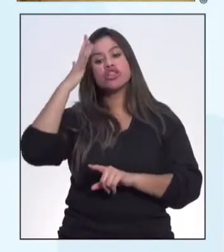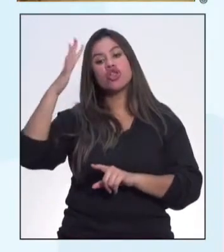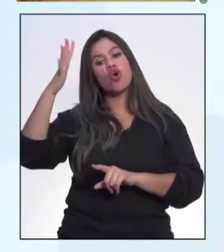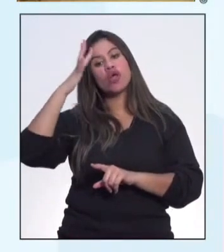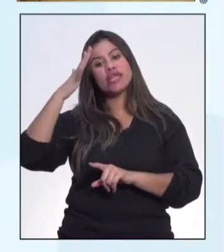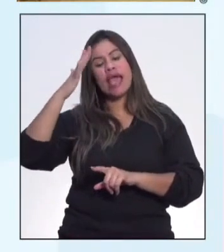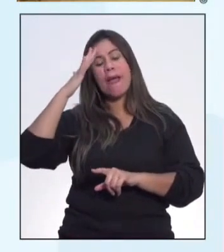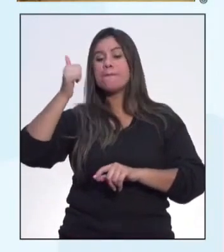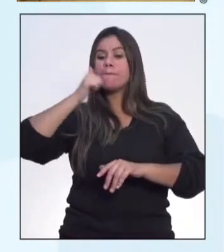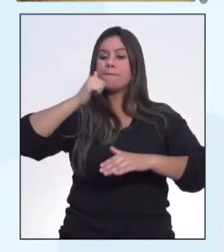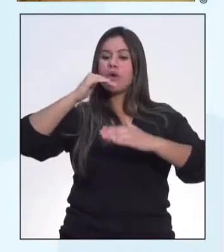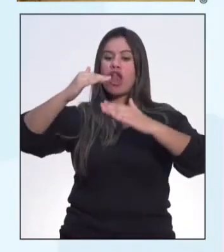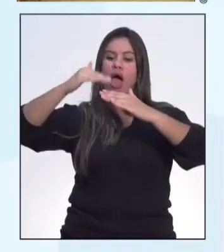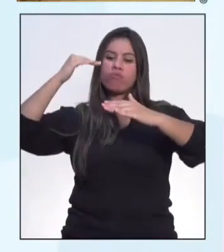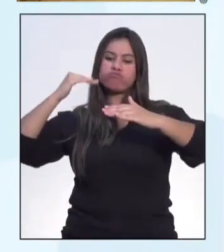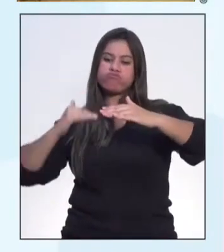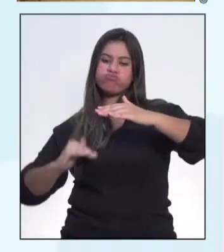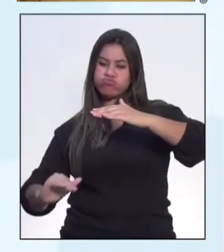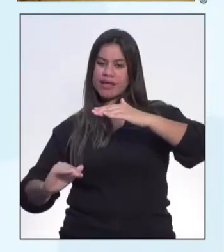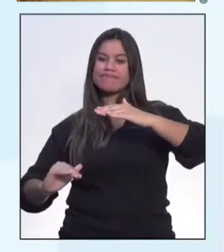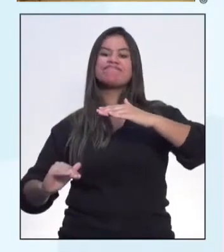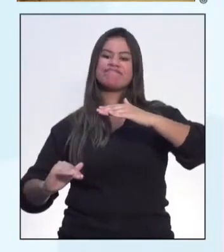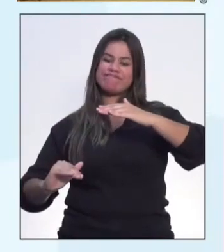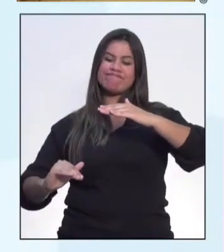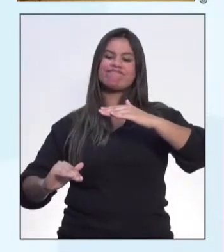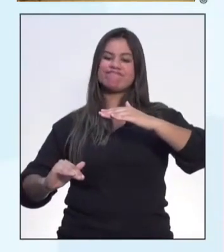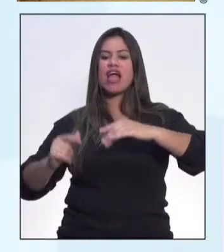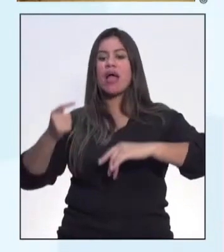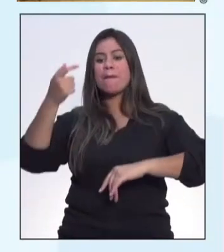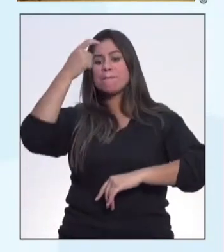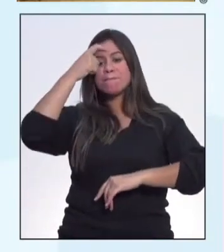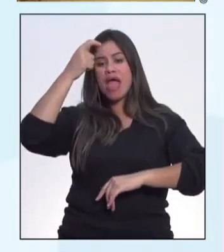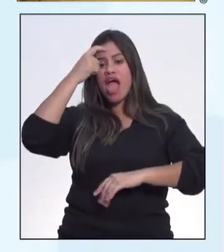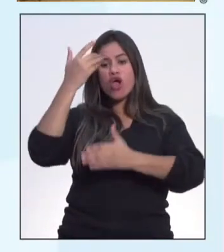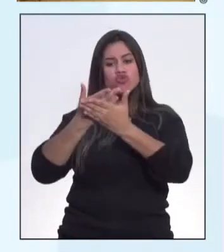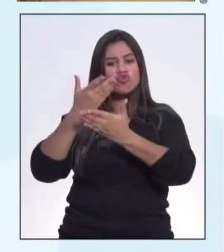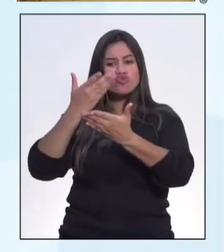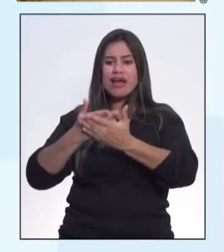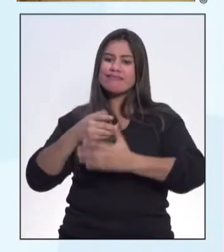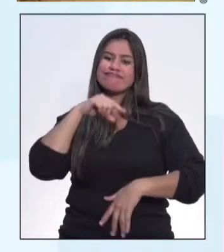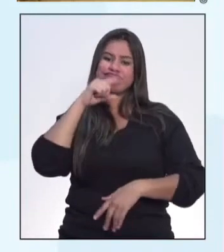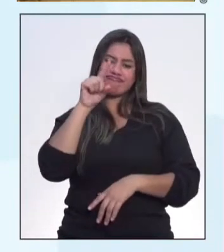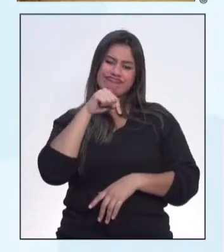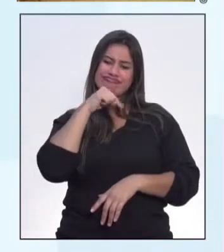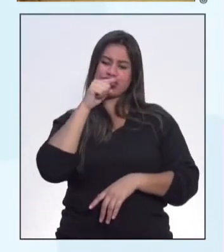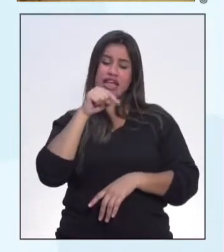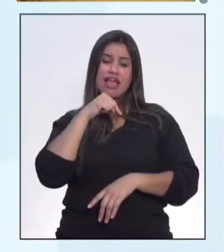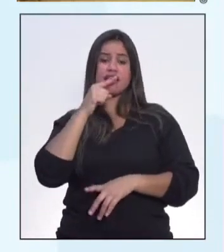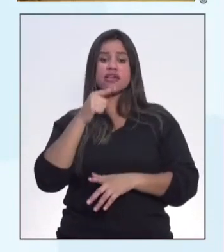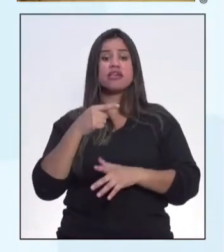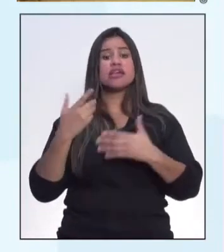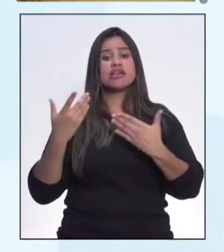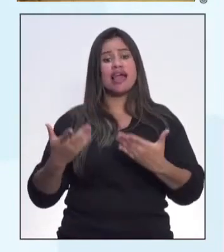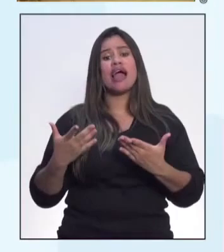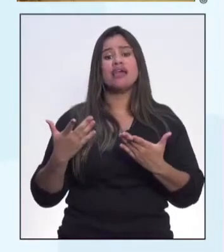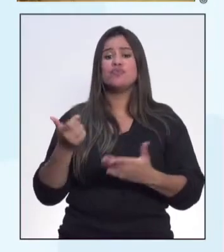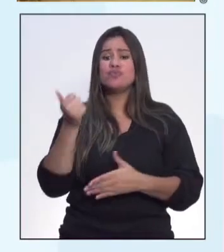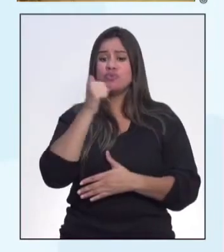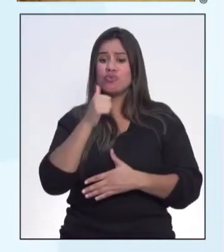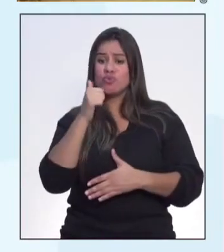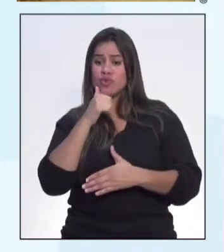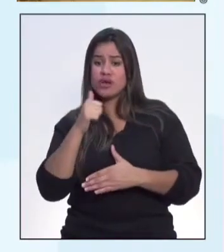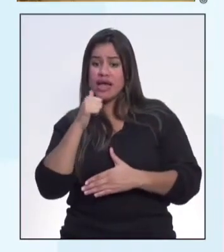uma inferioridade física, biológica e intelectual. E isso prejudicou muito a inserção das mulheres dentro